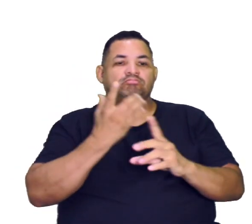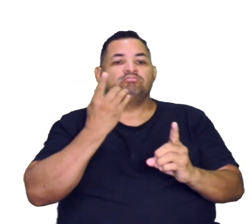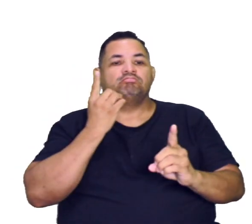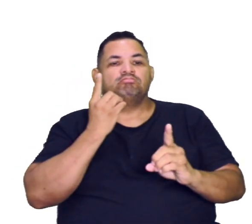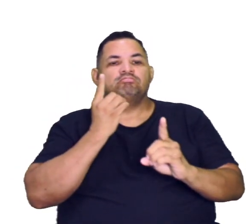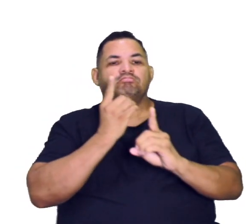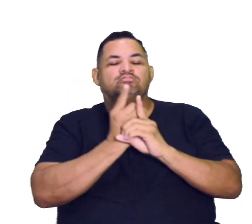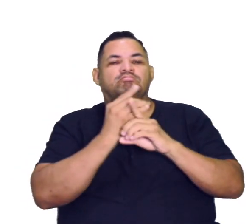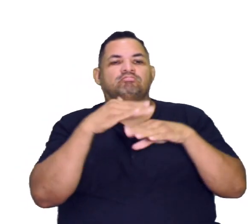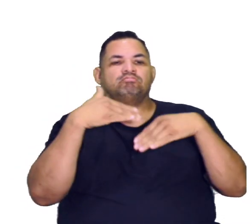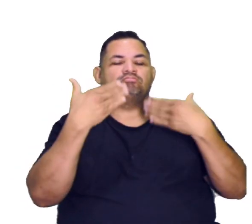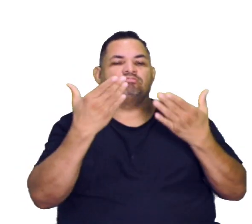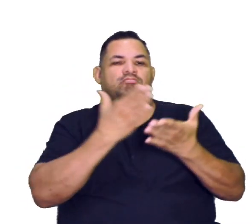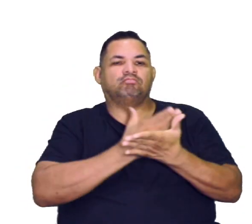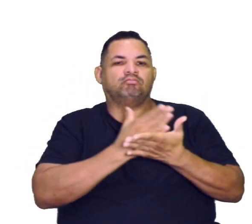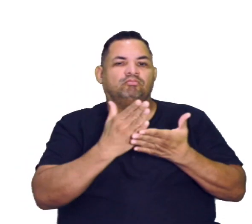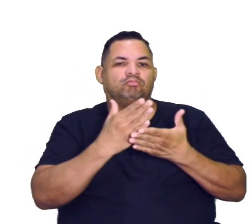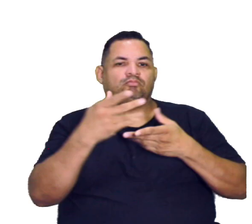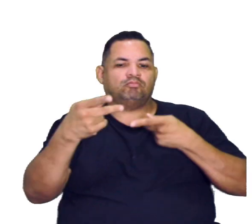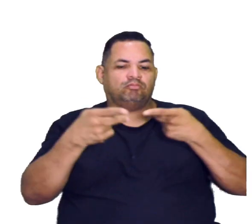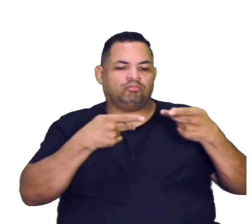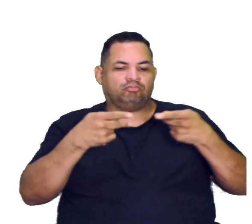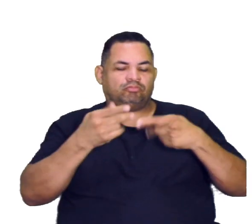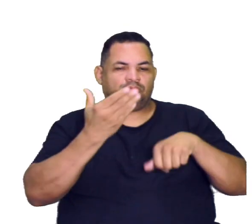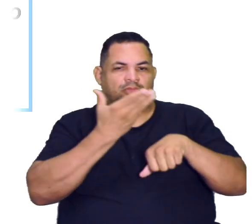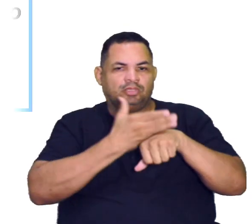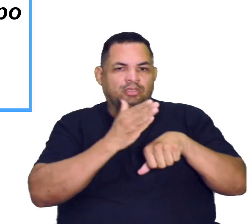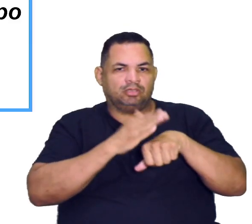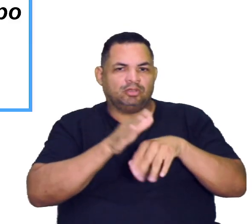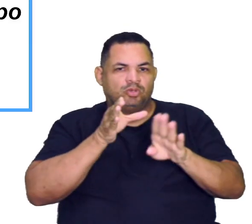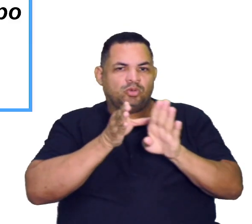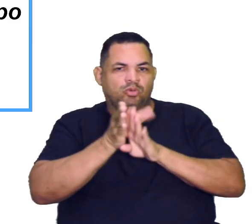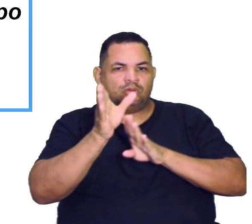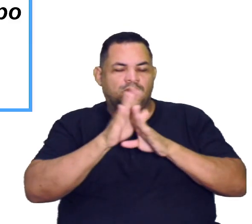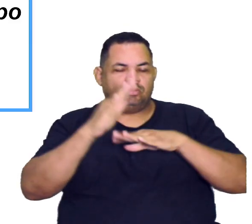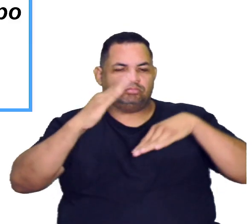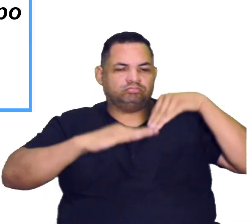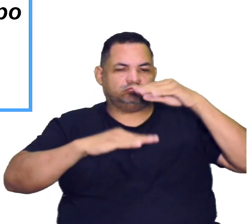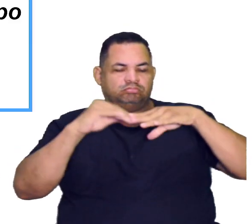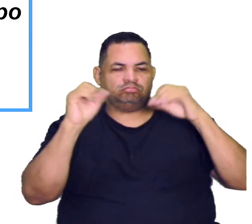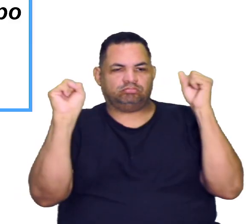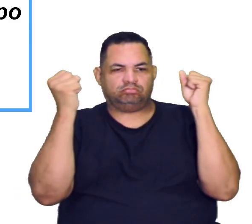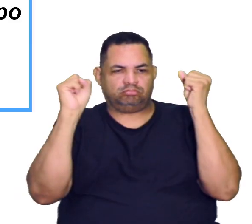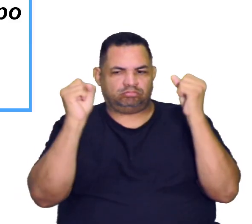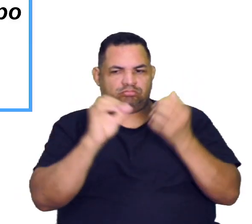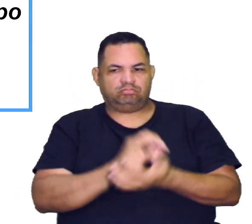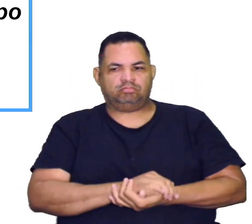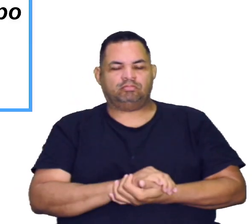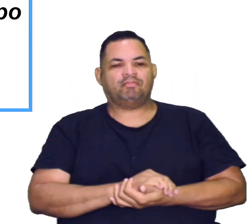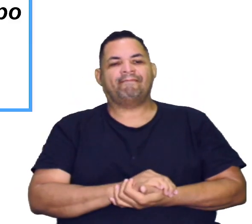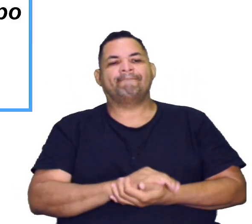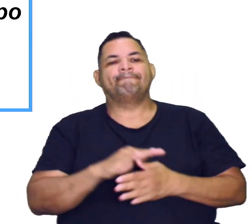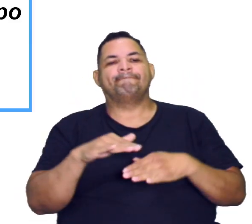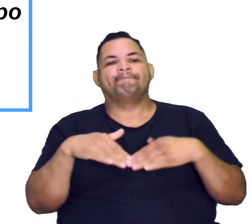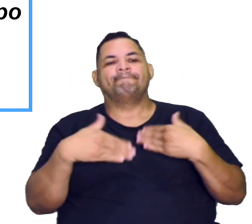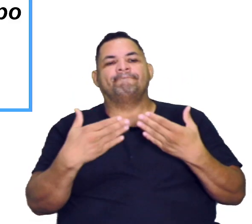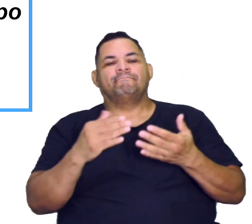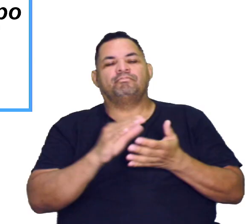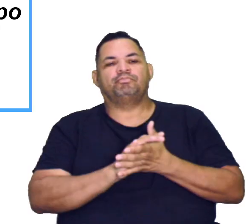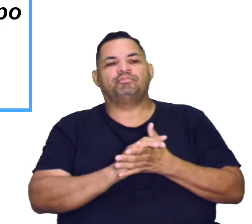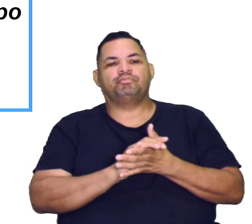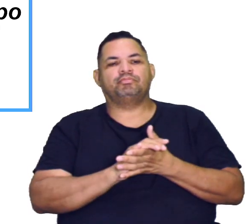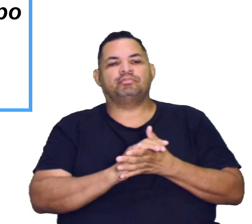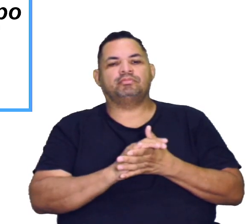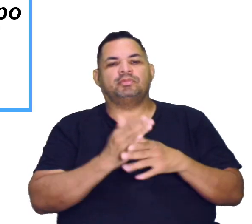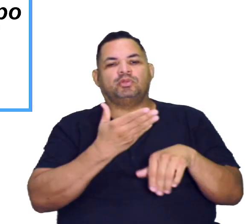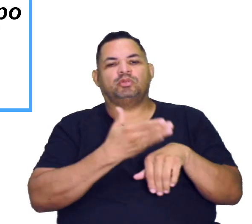encontra, tá, quando você começa um plano de treino orientado por um profissional de educação física. Quando você faz o